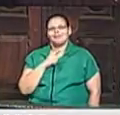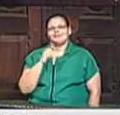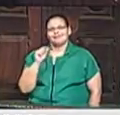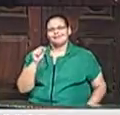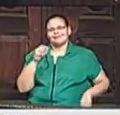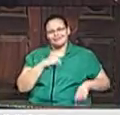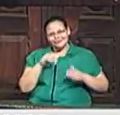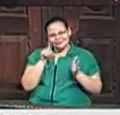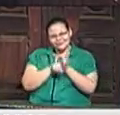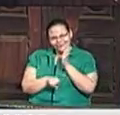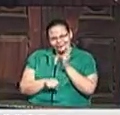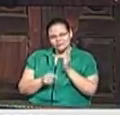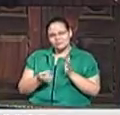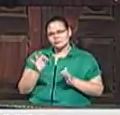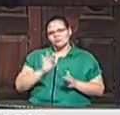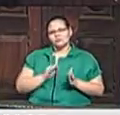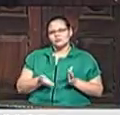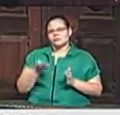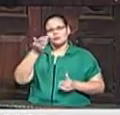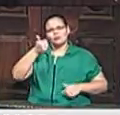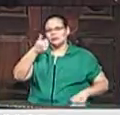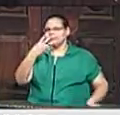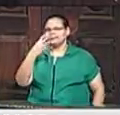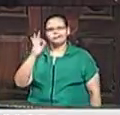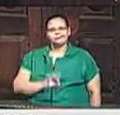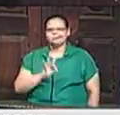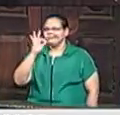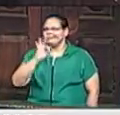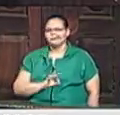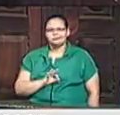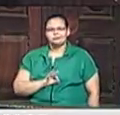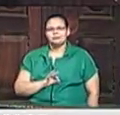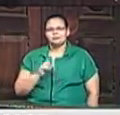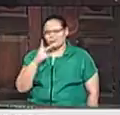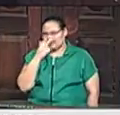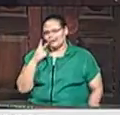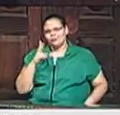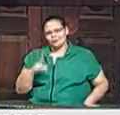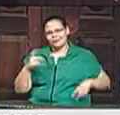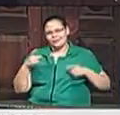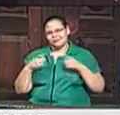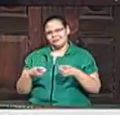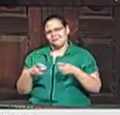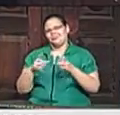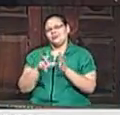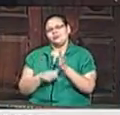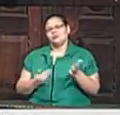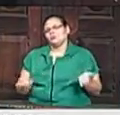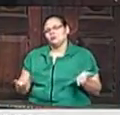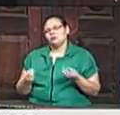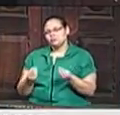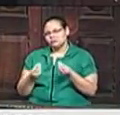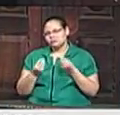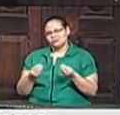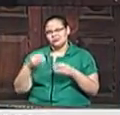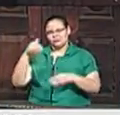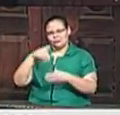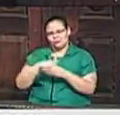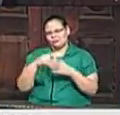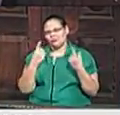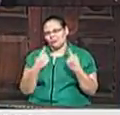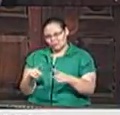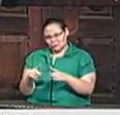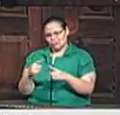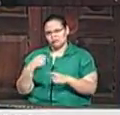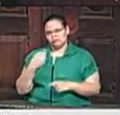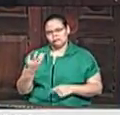contribuição majorada para 14%. É uma espécie de assalto. Portanto, além de votar contra, quero